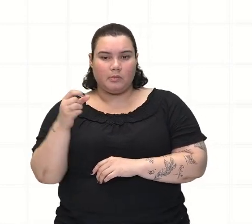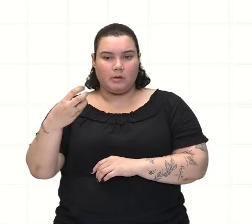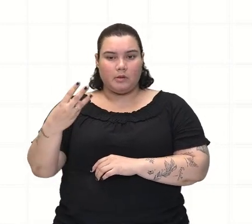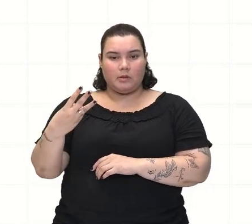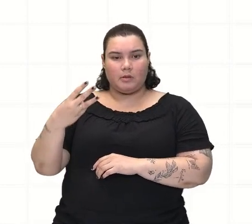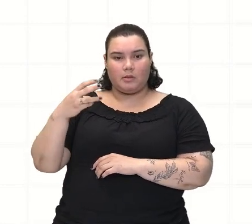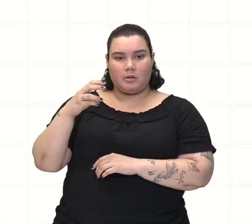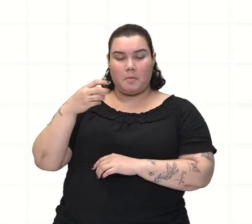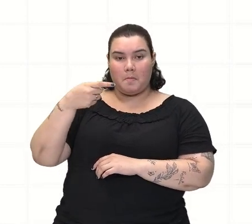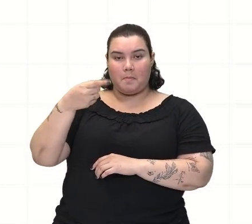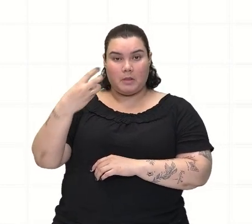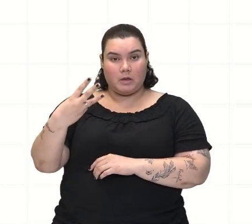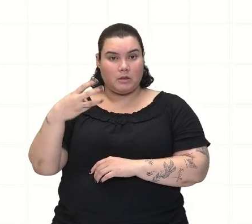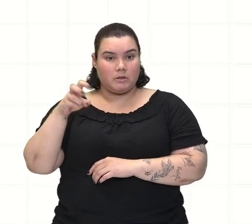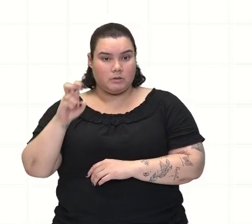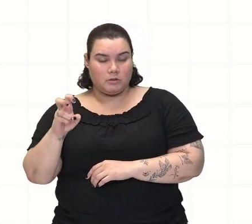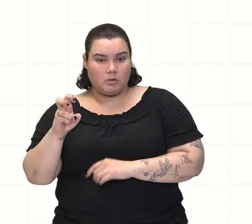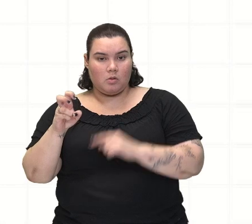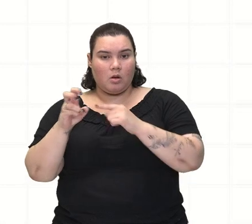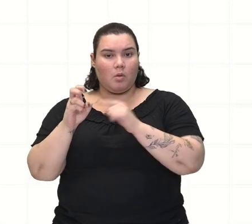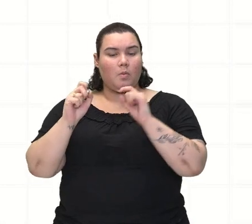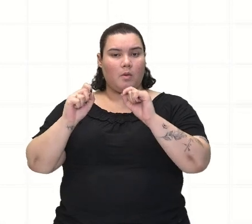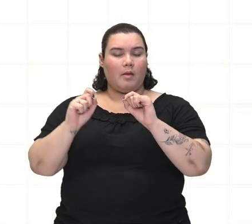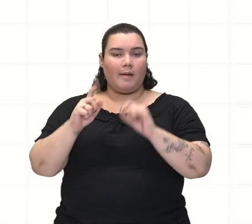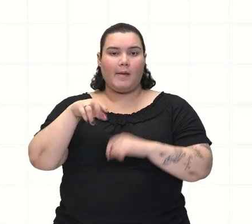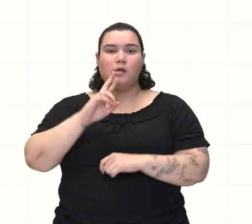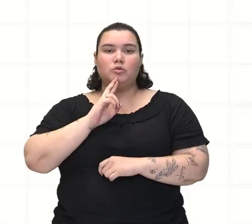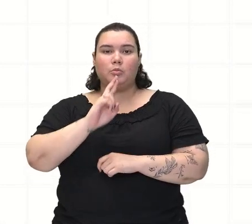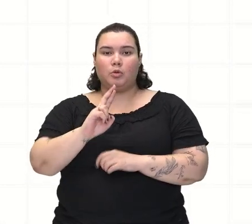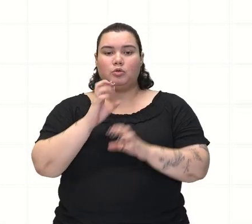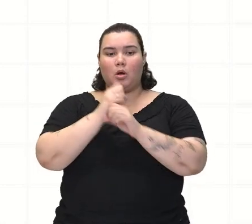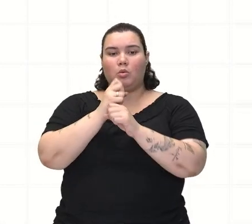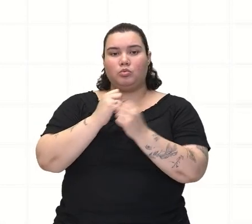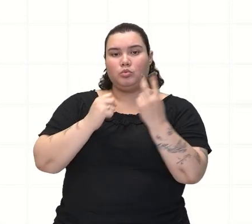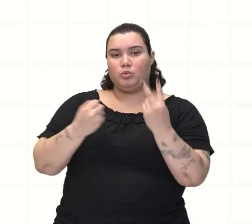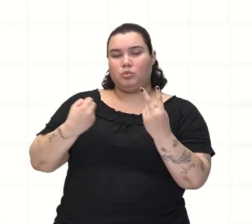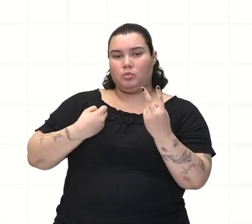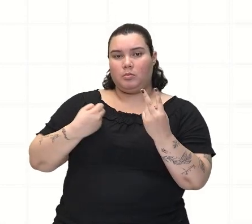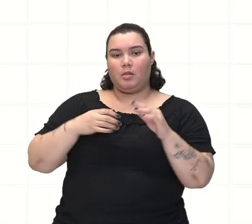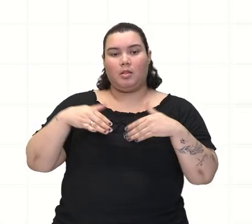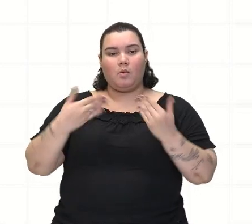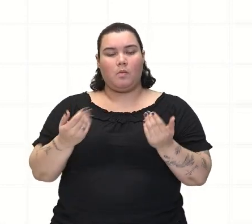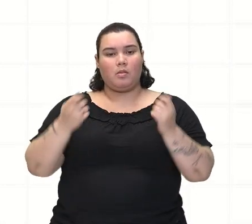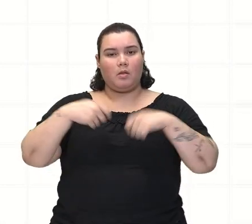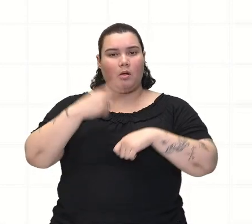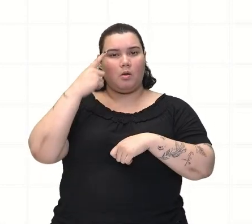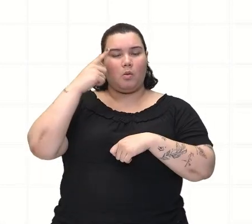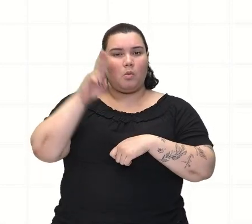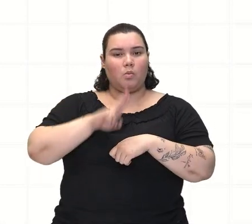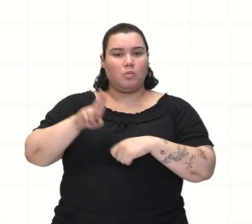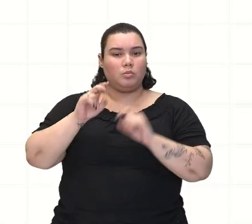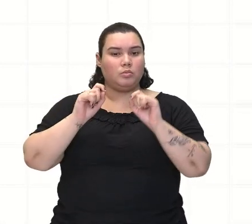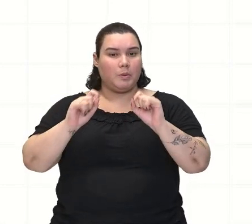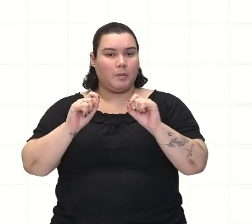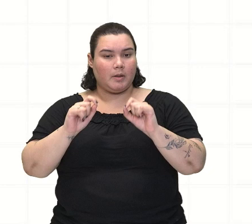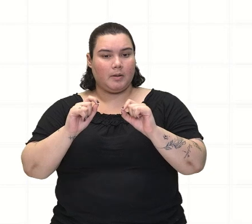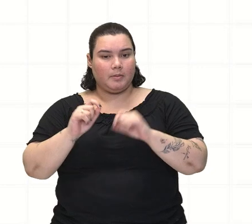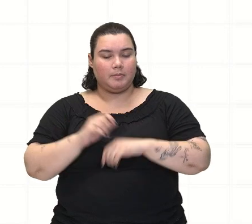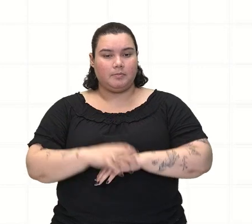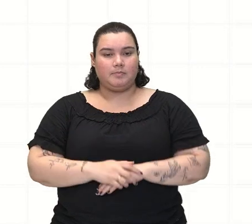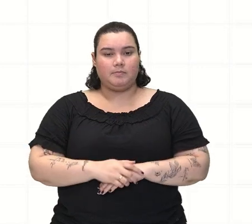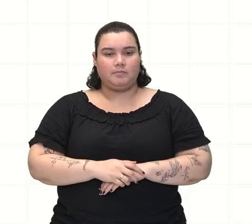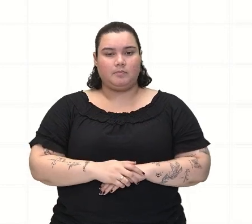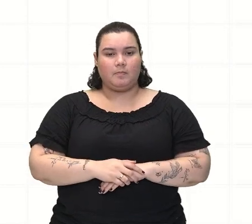o resultado do produto de dois números. Então, eu posso utilizar a ideia da soma e do produto. Então,